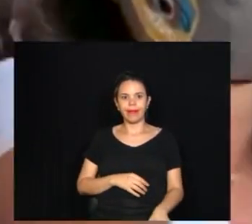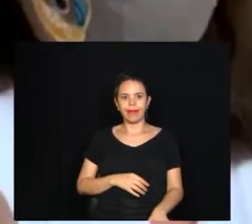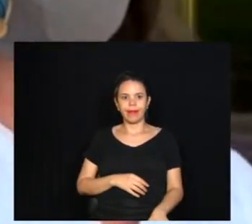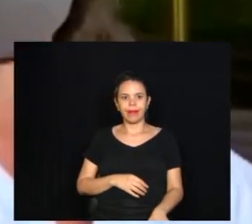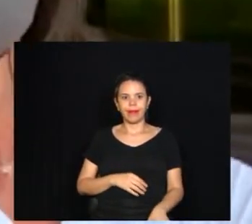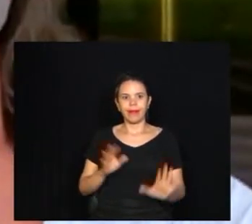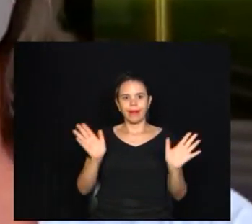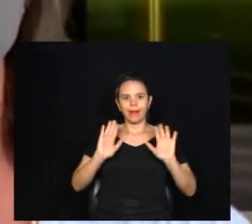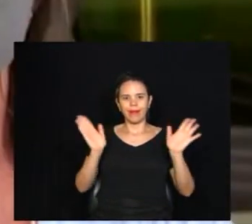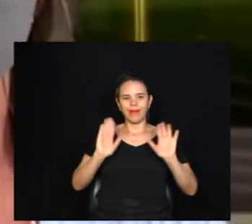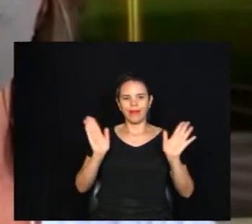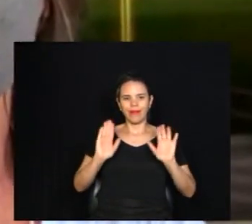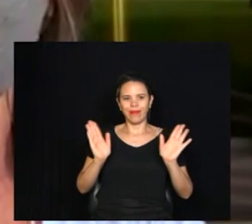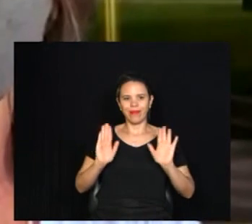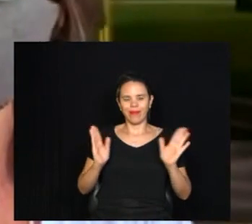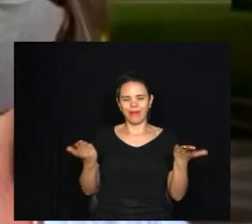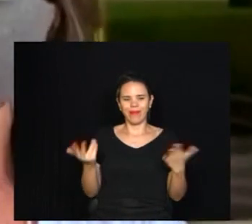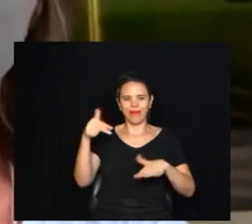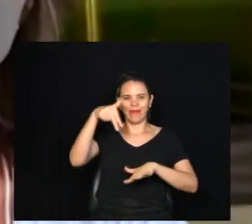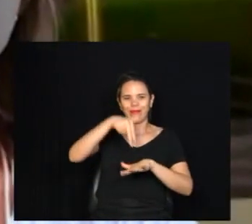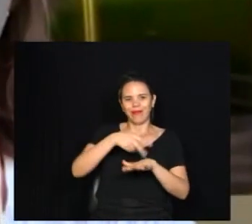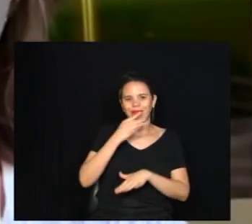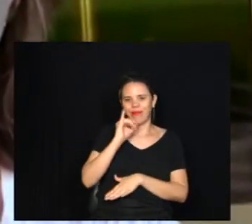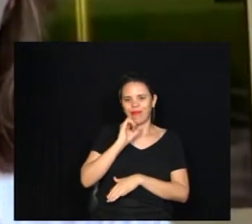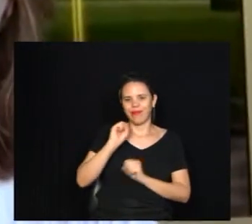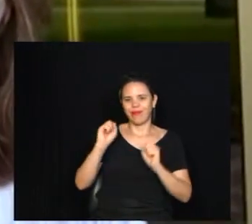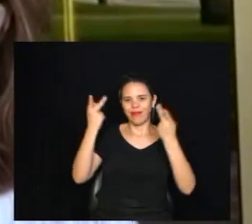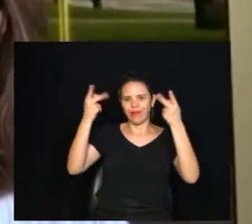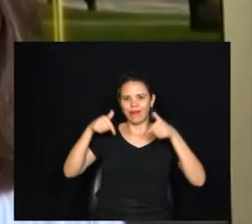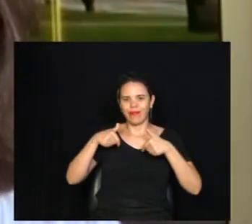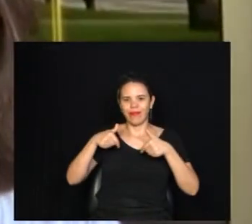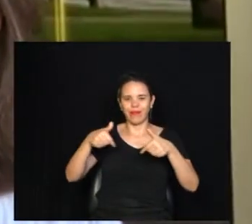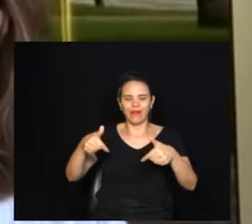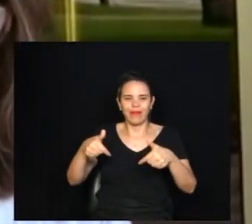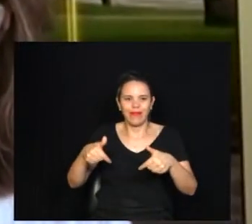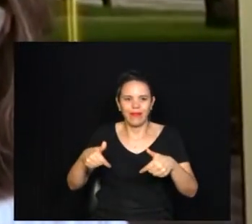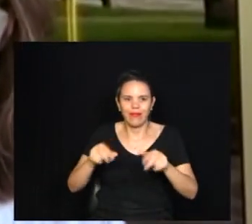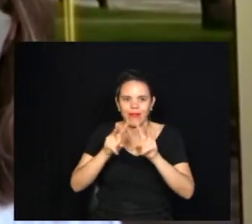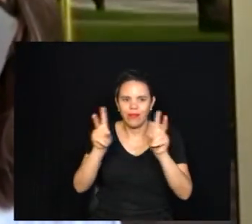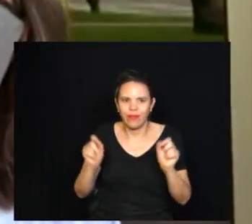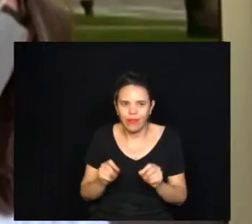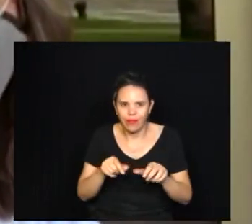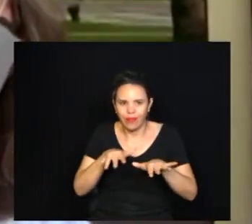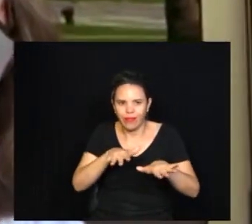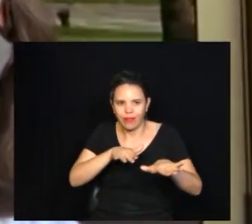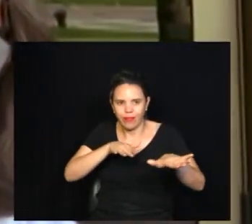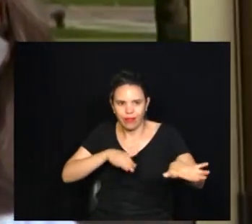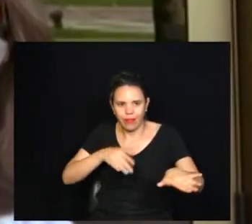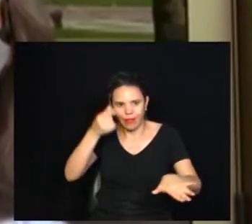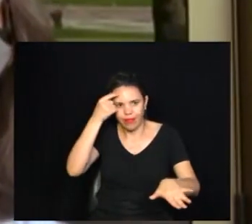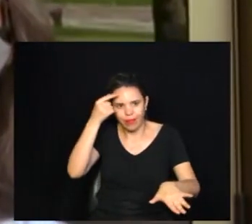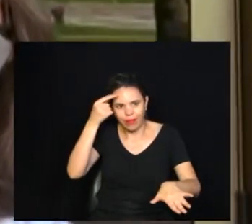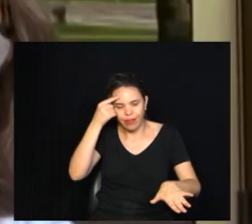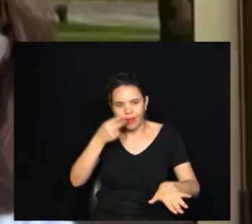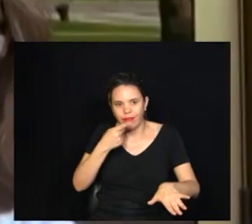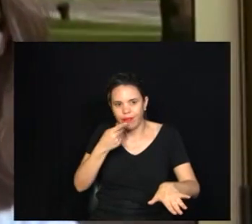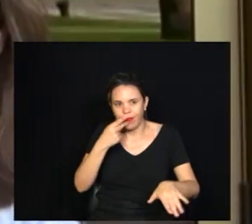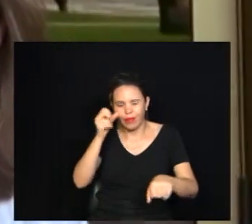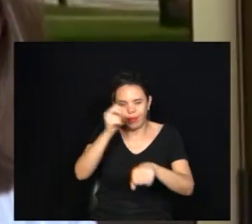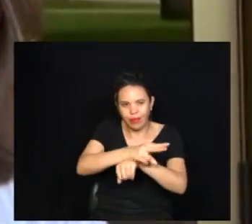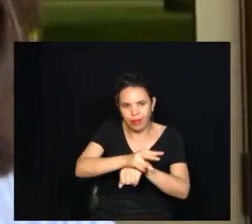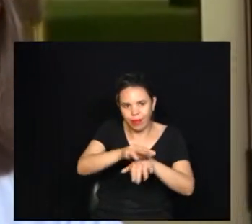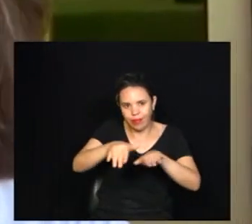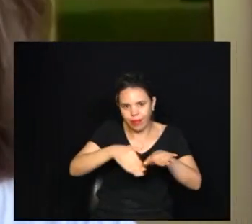Oi, gente. Hoje a gente está aqui no Iguatemi fazendo uma ação sobre estacionamento consciente, falando das